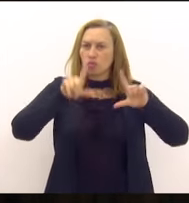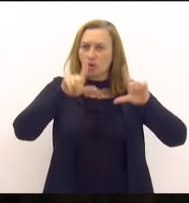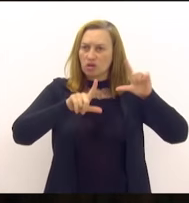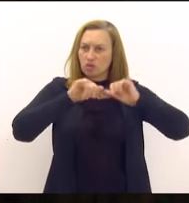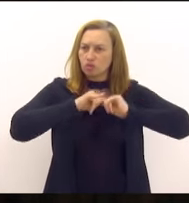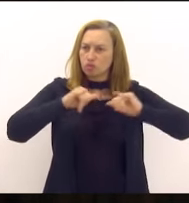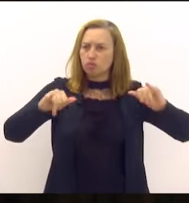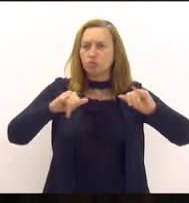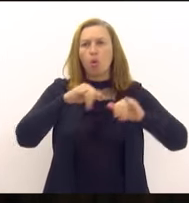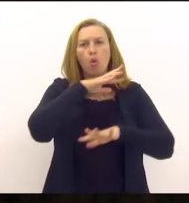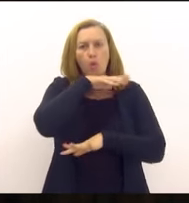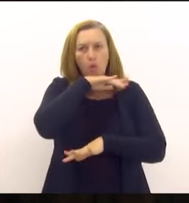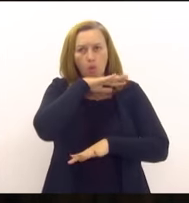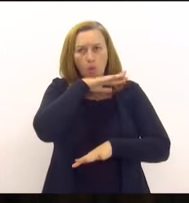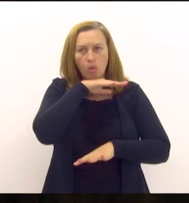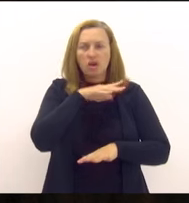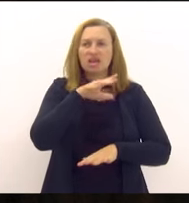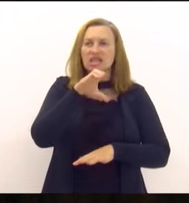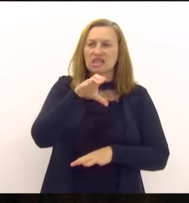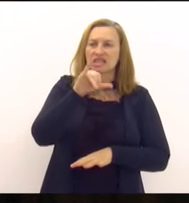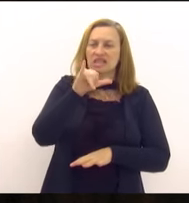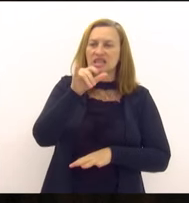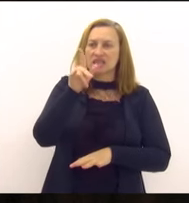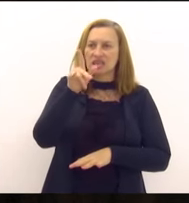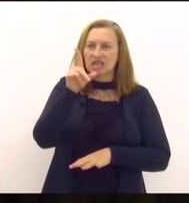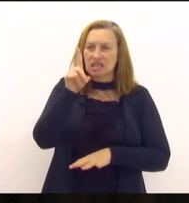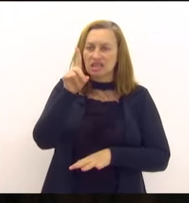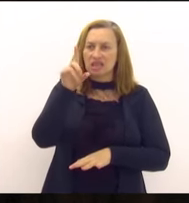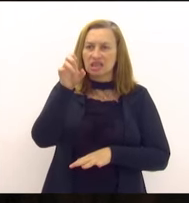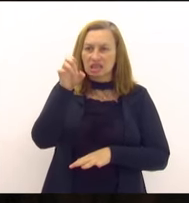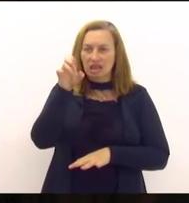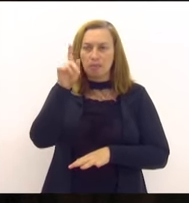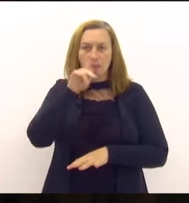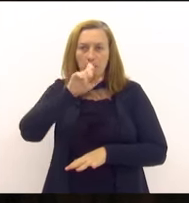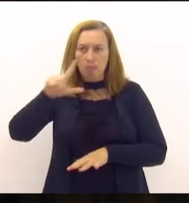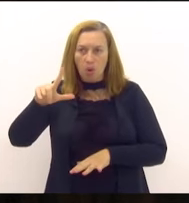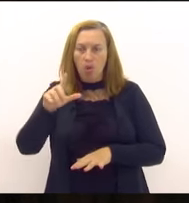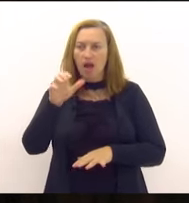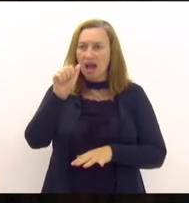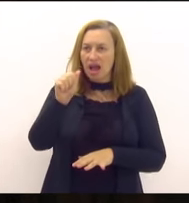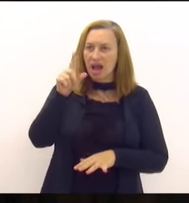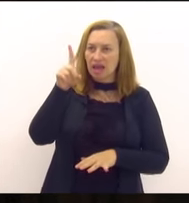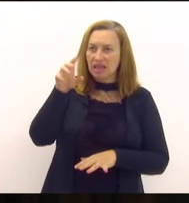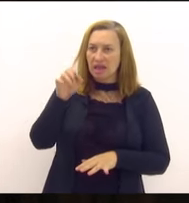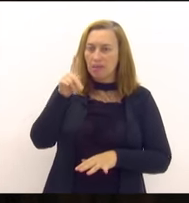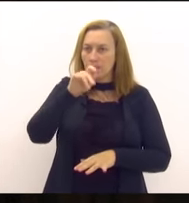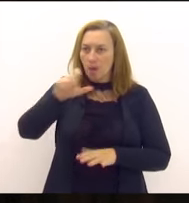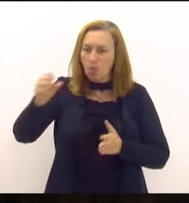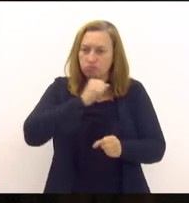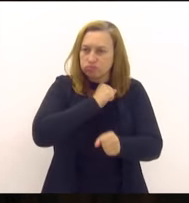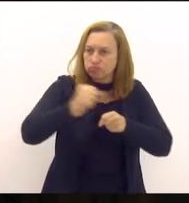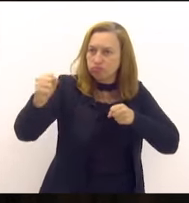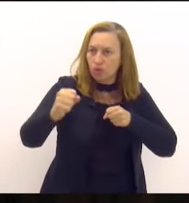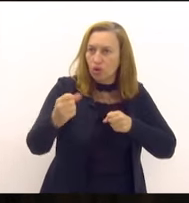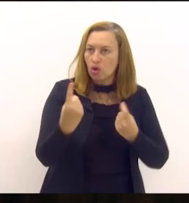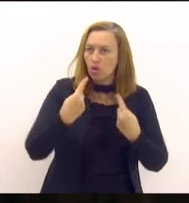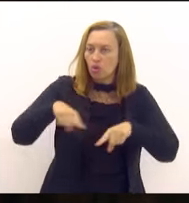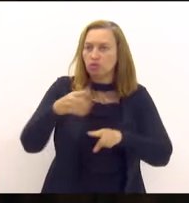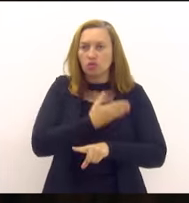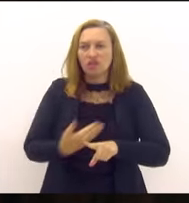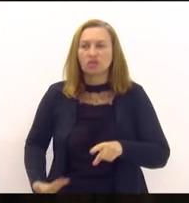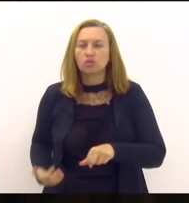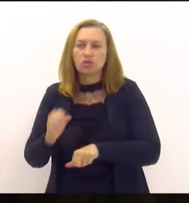infeliz por parte do Sindepol, do Simpol e da Adepol, numa nota de repúdio contra o governador desse